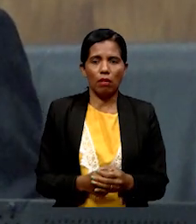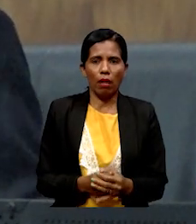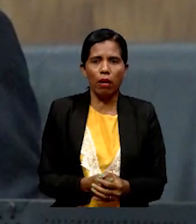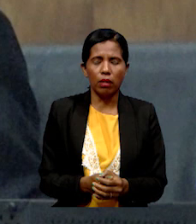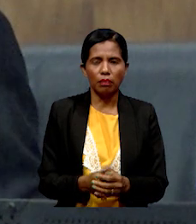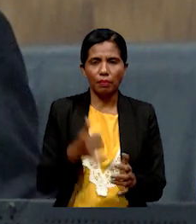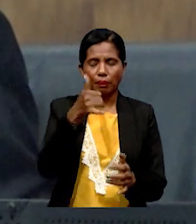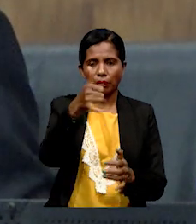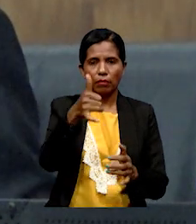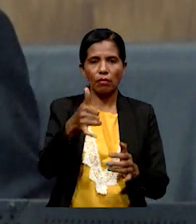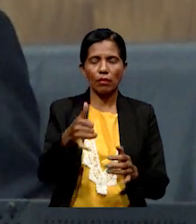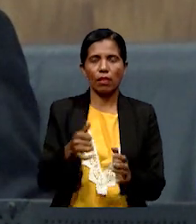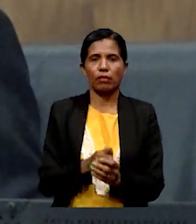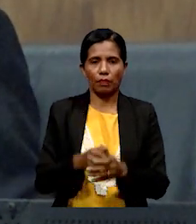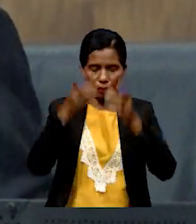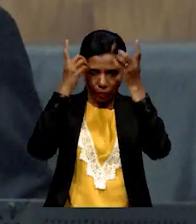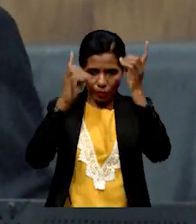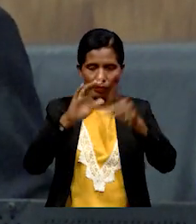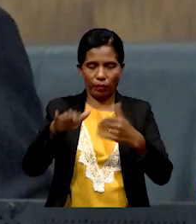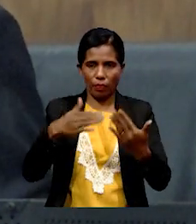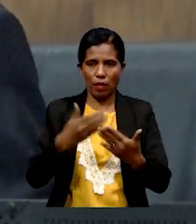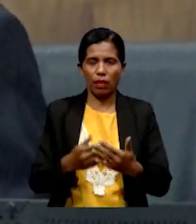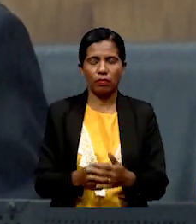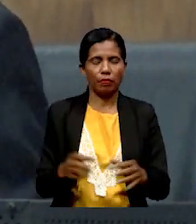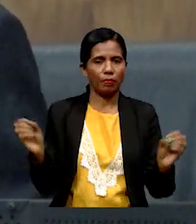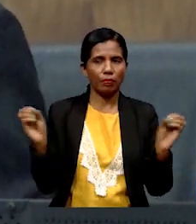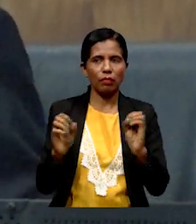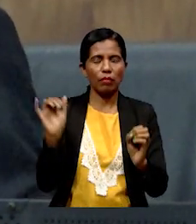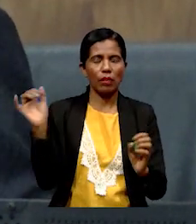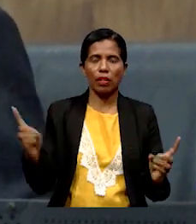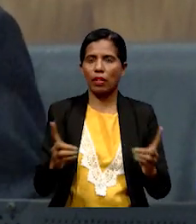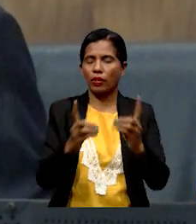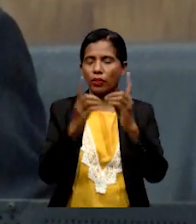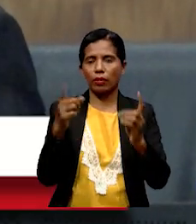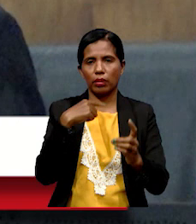princípio serne. Ita la a favor, la contra se.